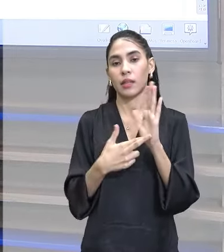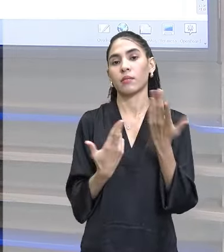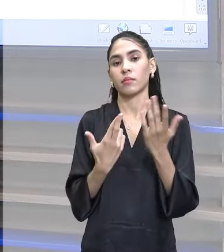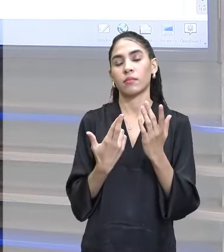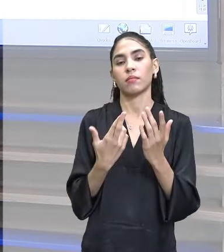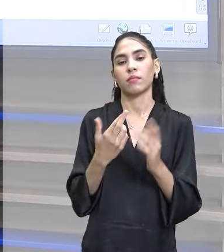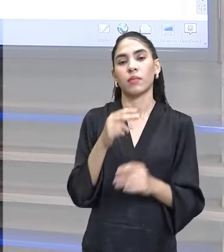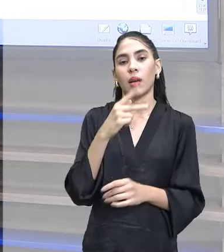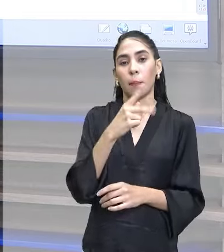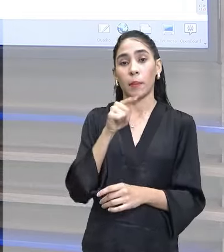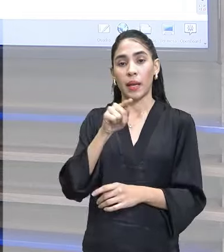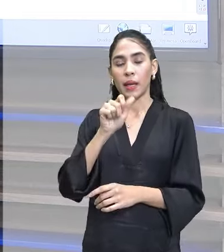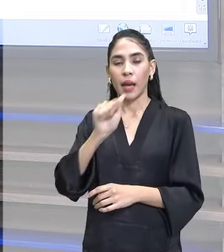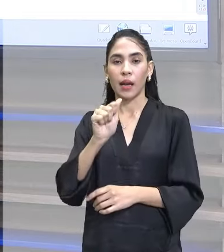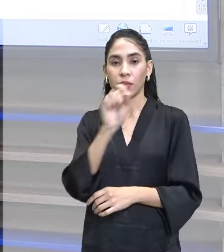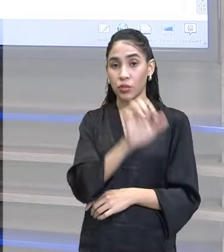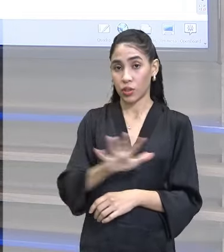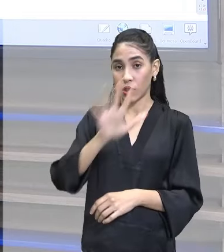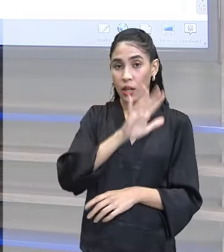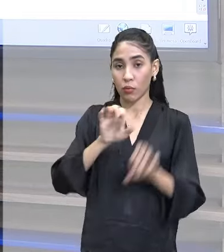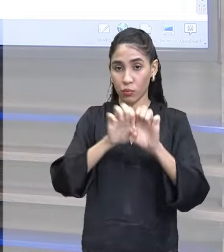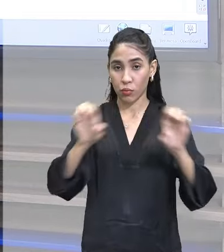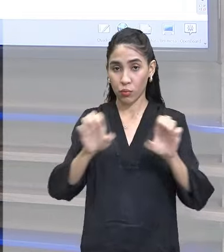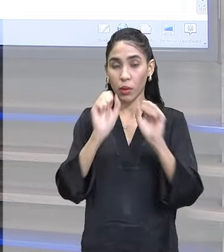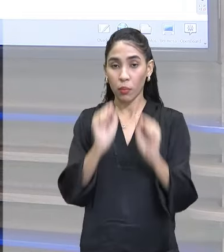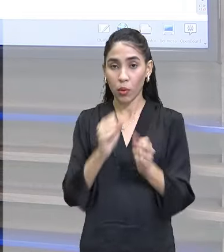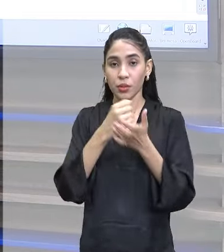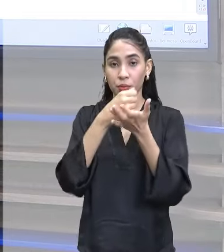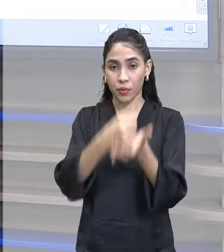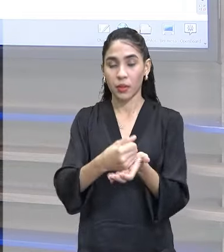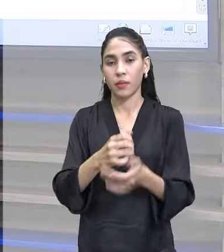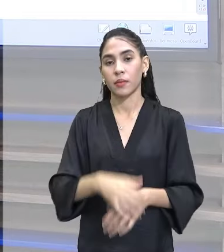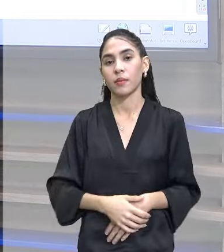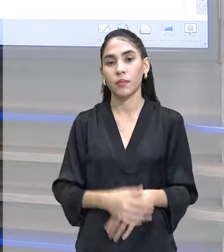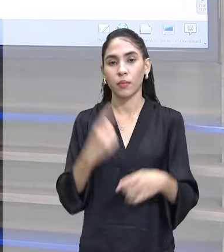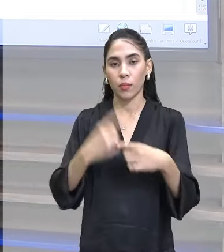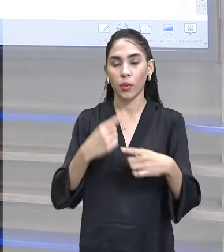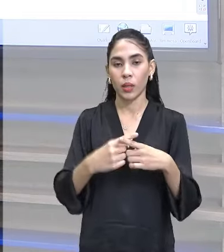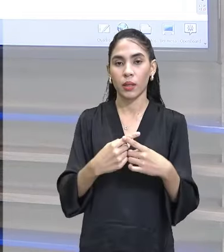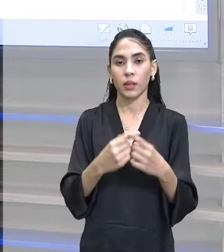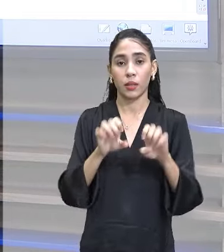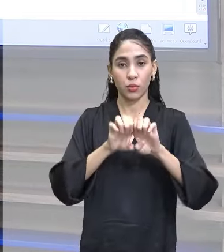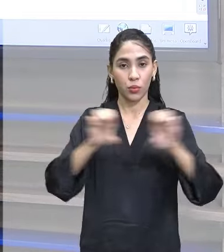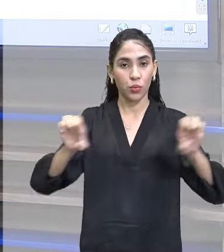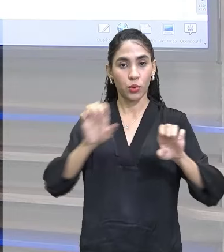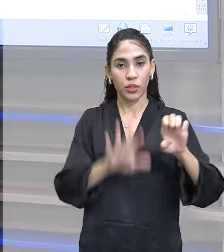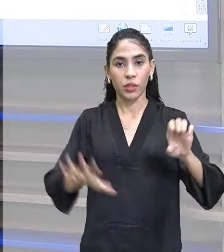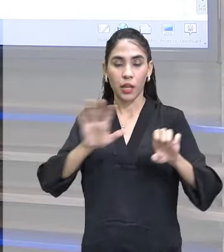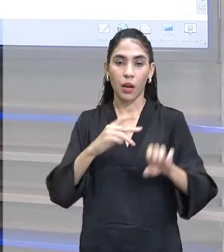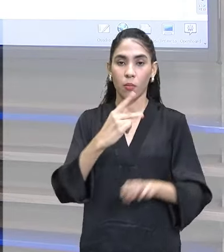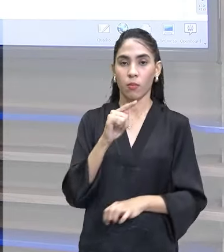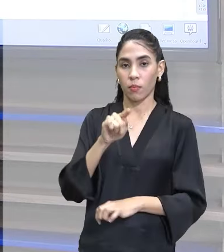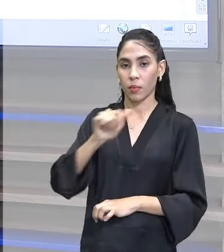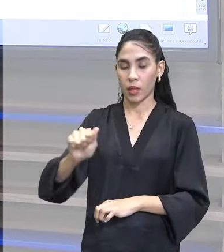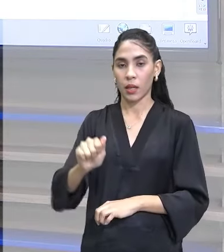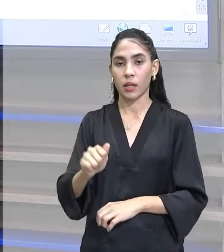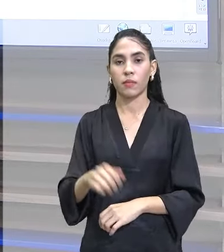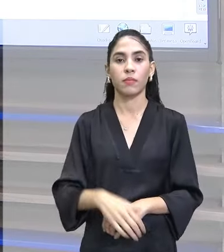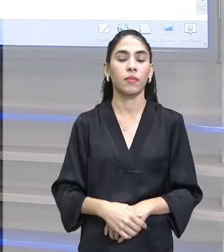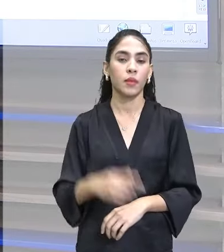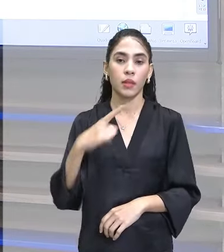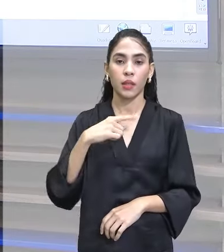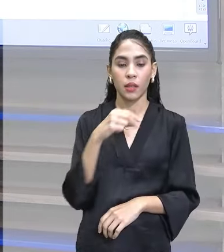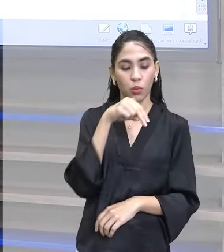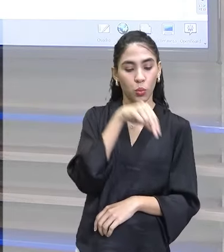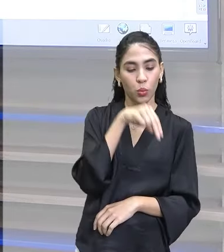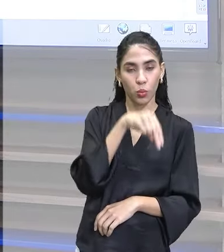ser usado para resolver essa situação. Porque lá no termo da PA, na expressão do termo, você tem lá o número